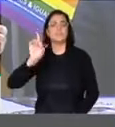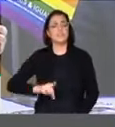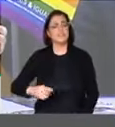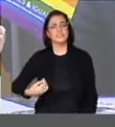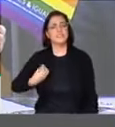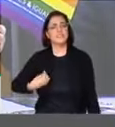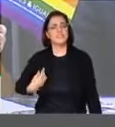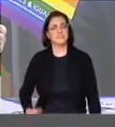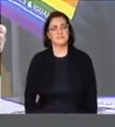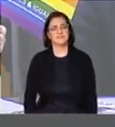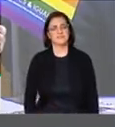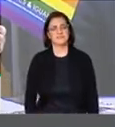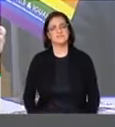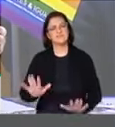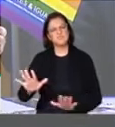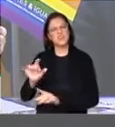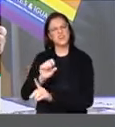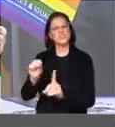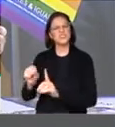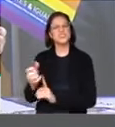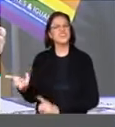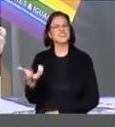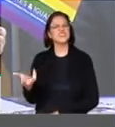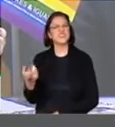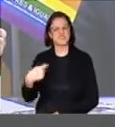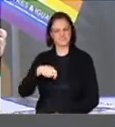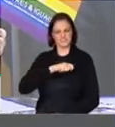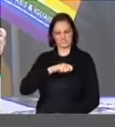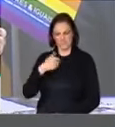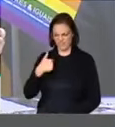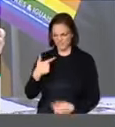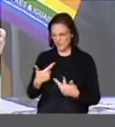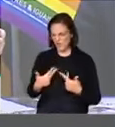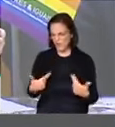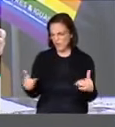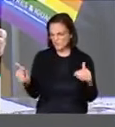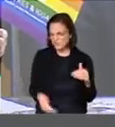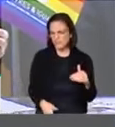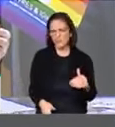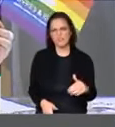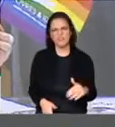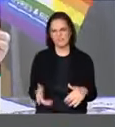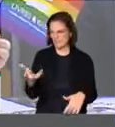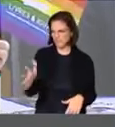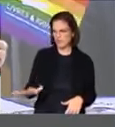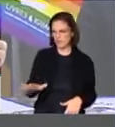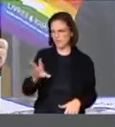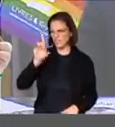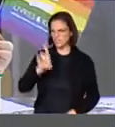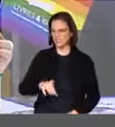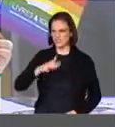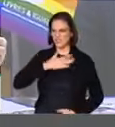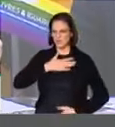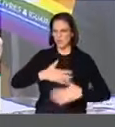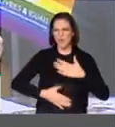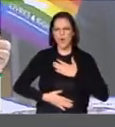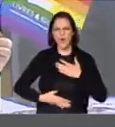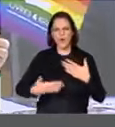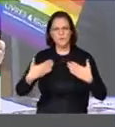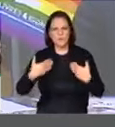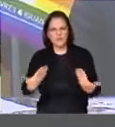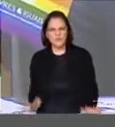sociedade que nos quer coisa, que quer que nós não tenhamos os nossos próprios corpos, ou quer que os nossos corpos